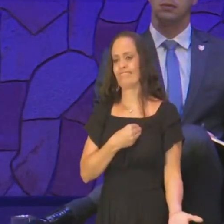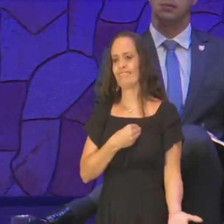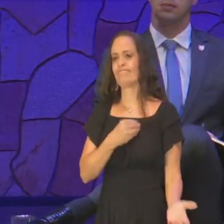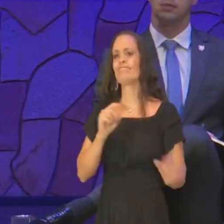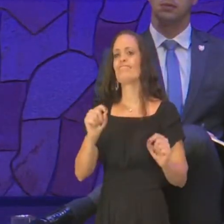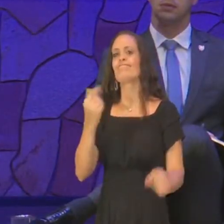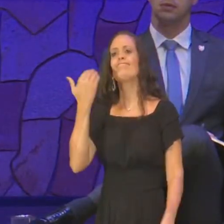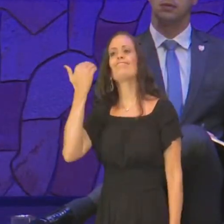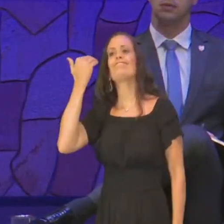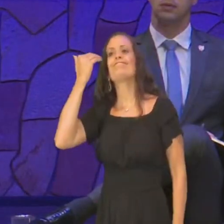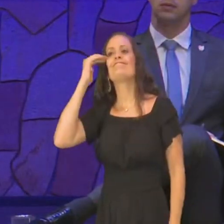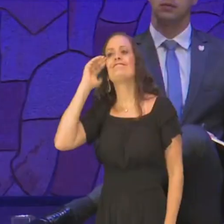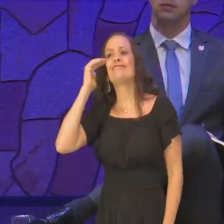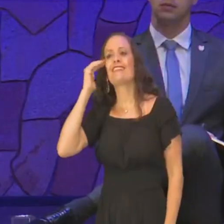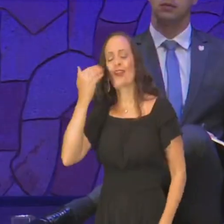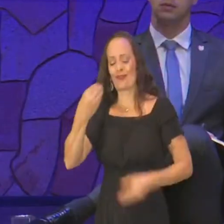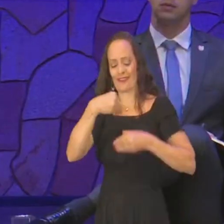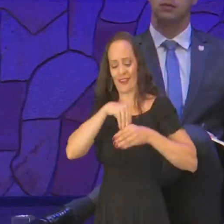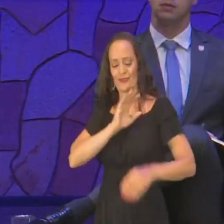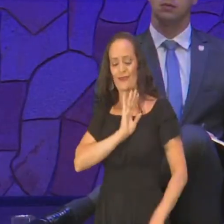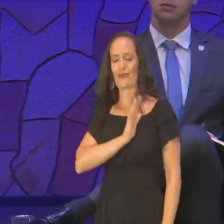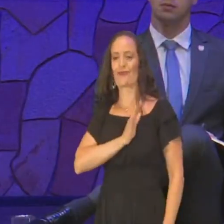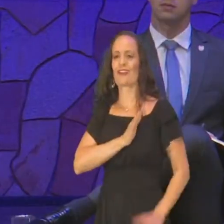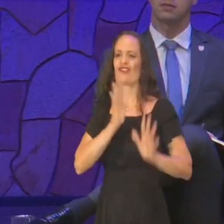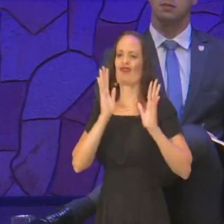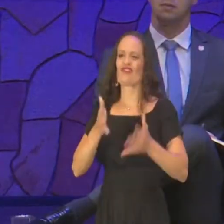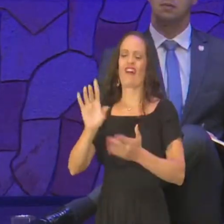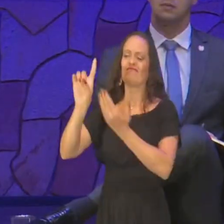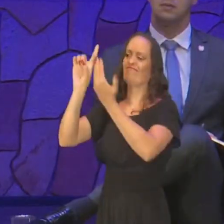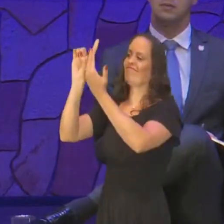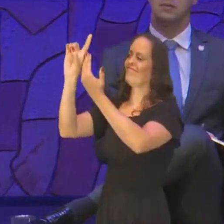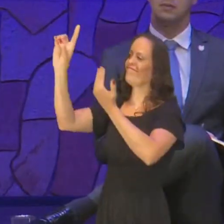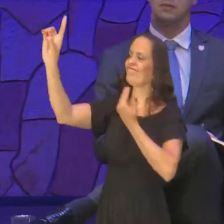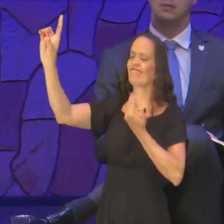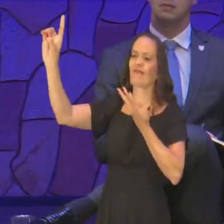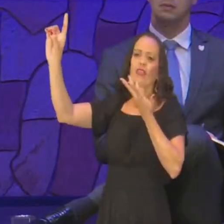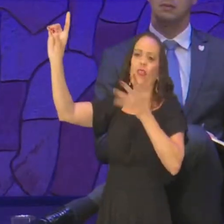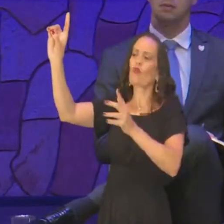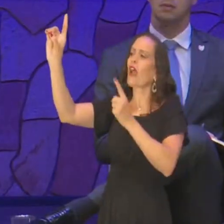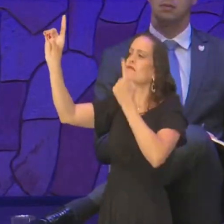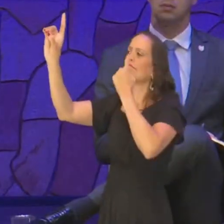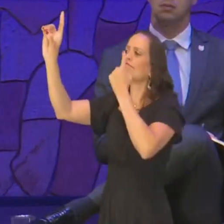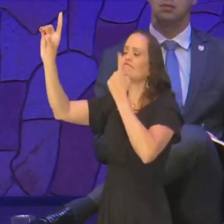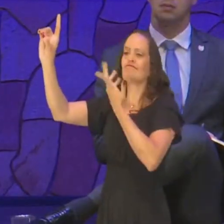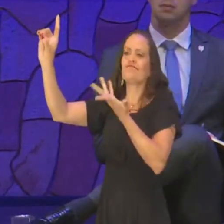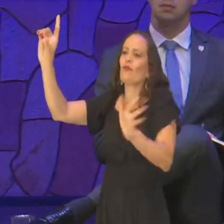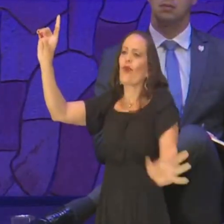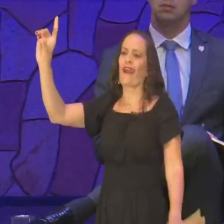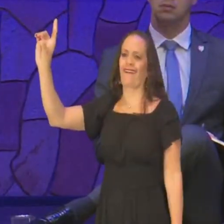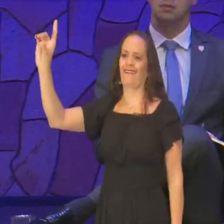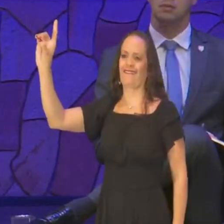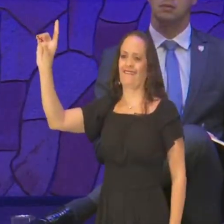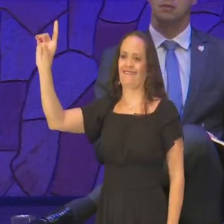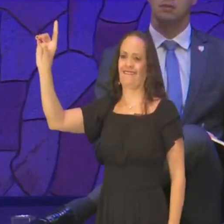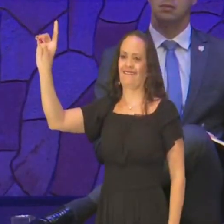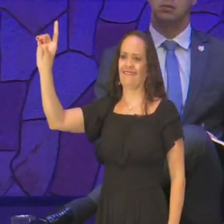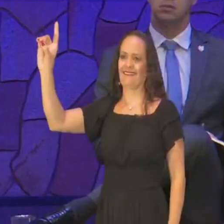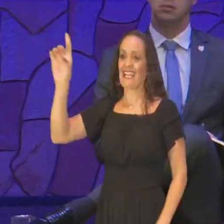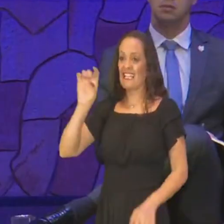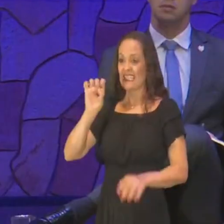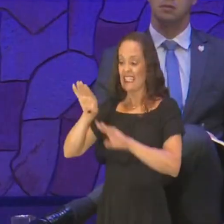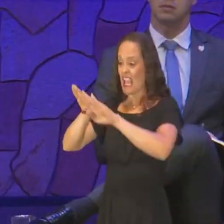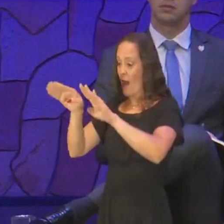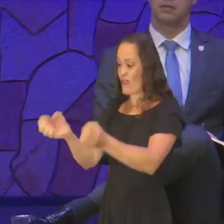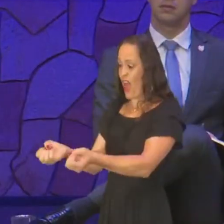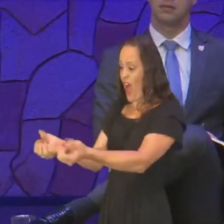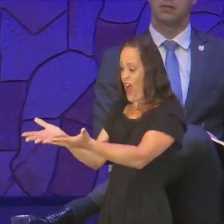decididamente já decidiu no seu coração se afastar da presença de Deus. Quando nós deixamos o altar, é porque a presença de